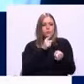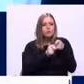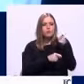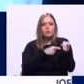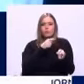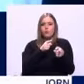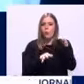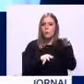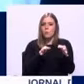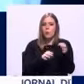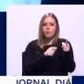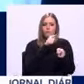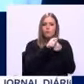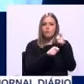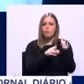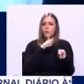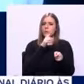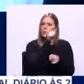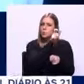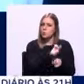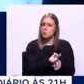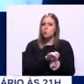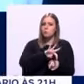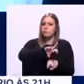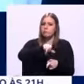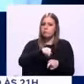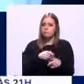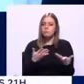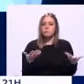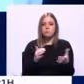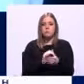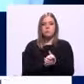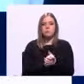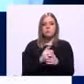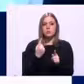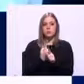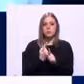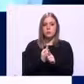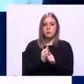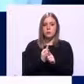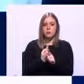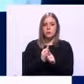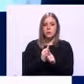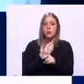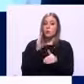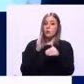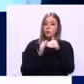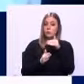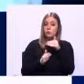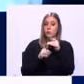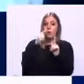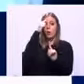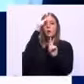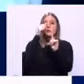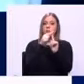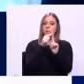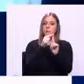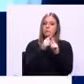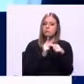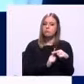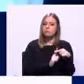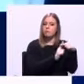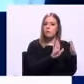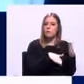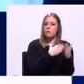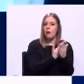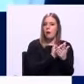tribunais de corrupção, em ações que foram concretizadas para favorecer o Benfica, de que ele era